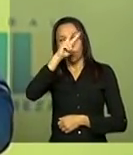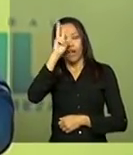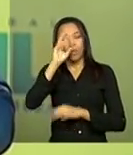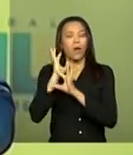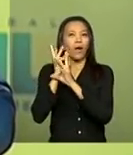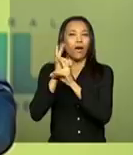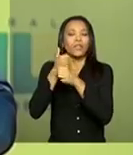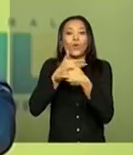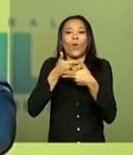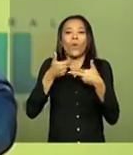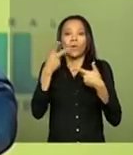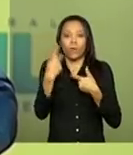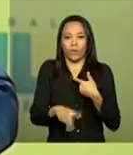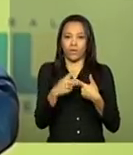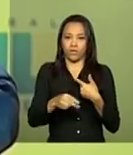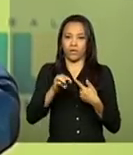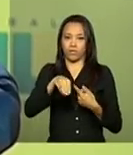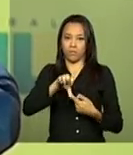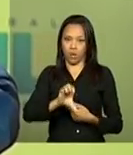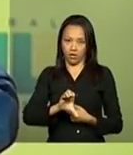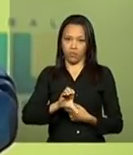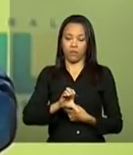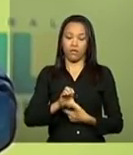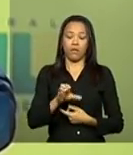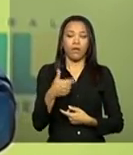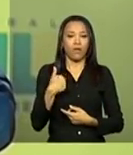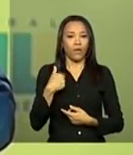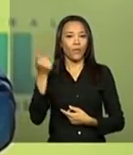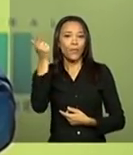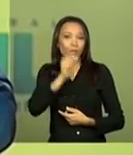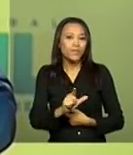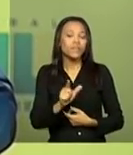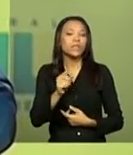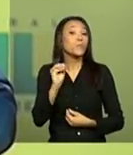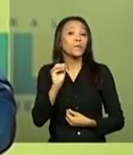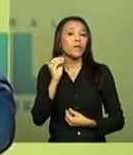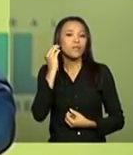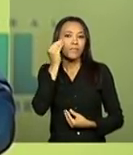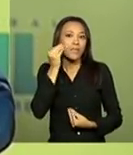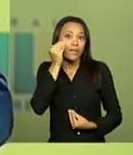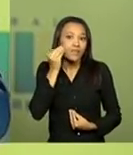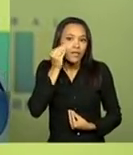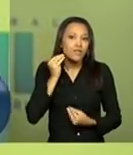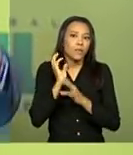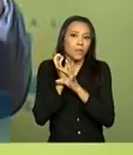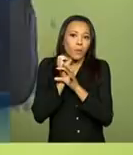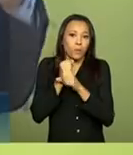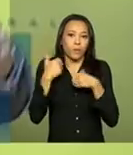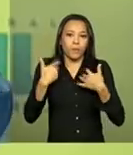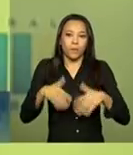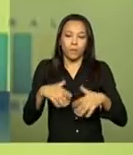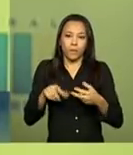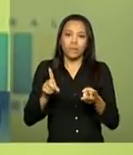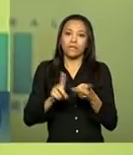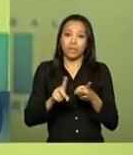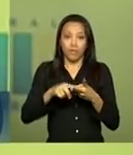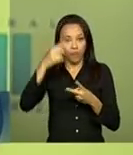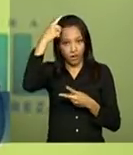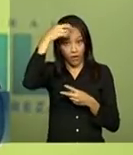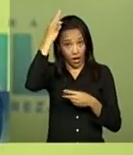do Ministério da Educação. Eu ganhei aqui muita experiência, reduzi a quantidade de